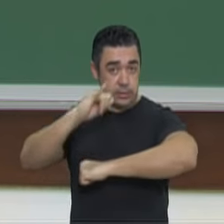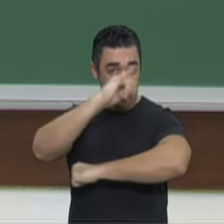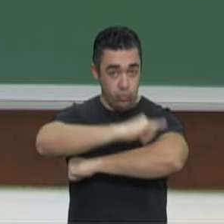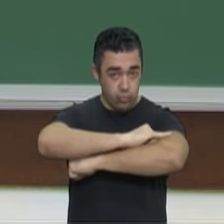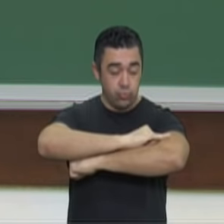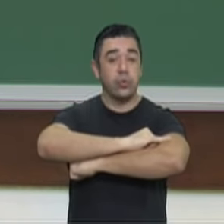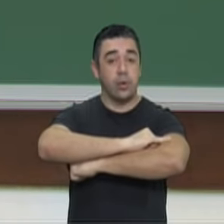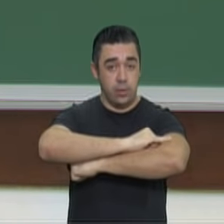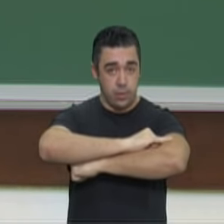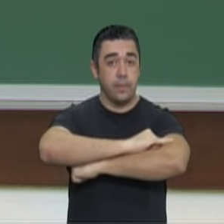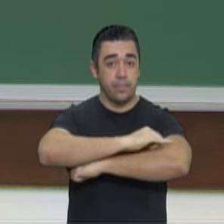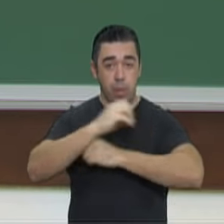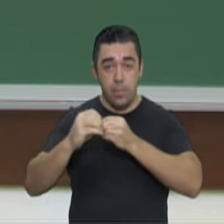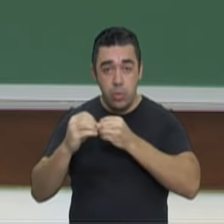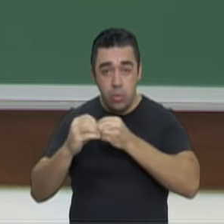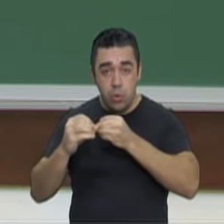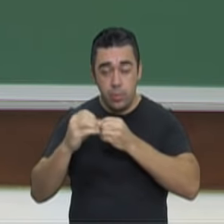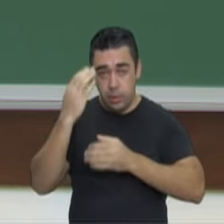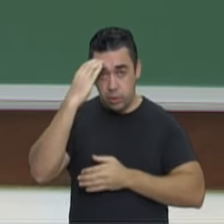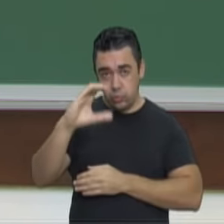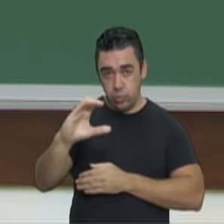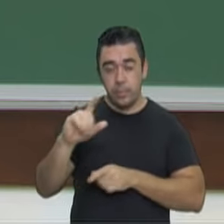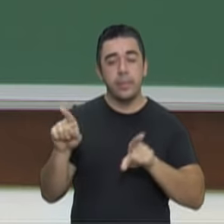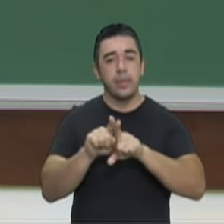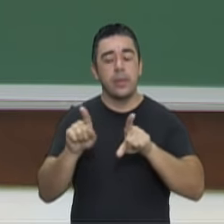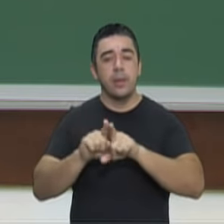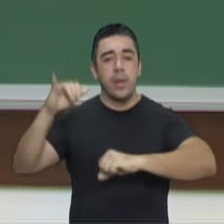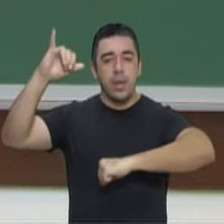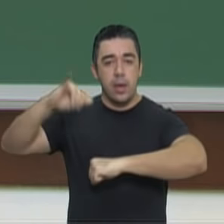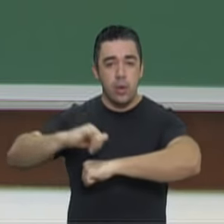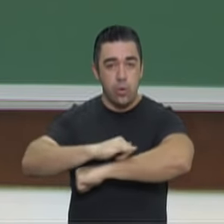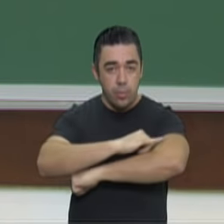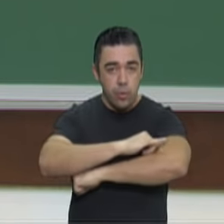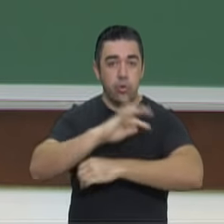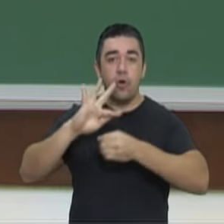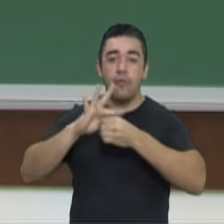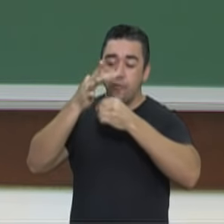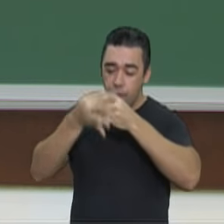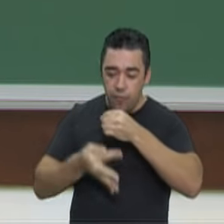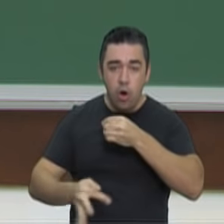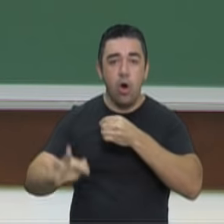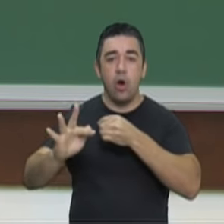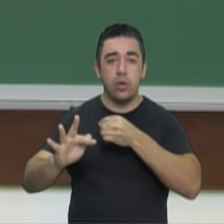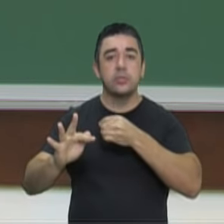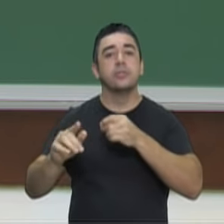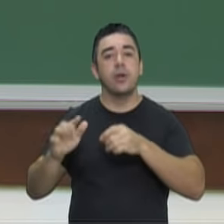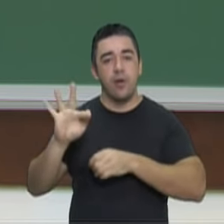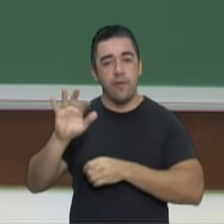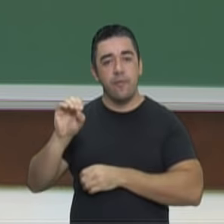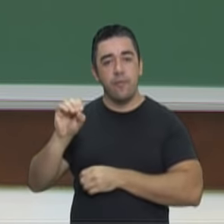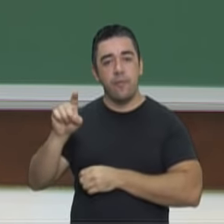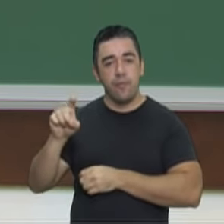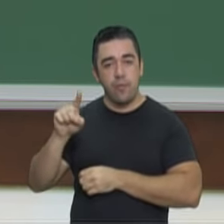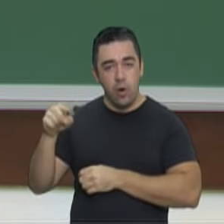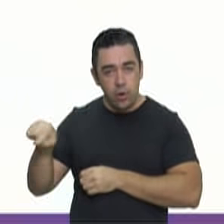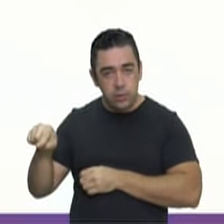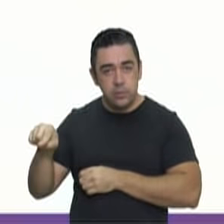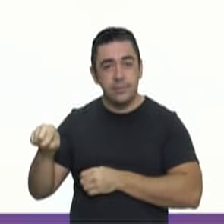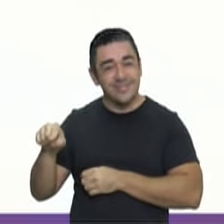metropolitana de Curitiba, e o Aeroporto Internacional de Foz do Iguaçu, Aeroporto das Cataratas, localizado na cidade de Foz do